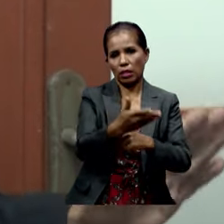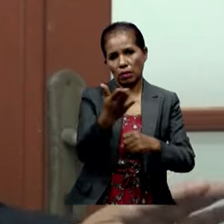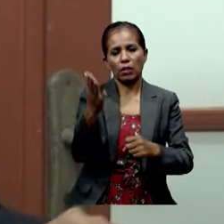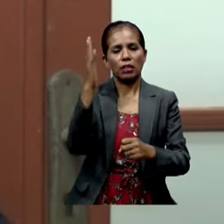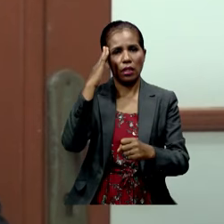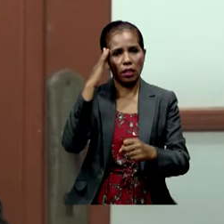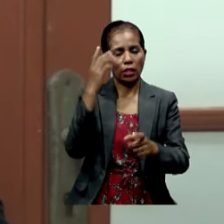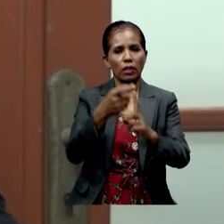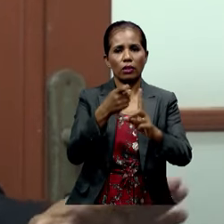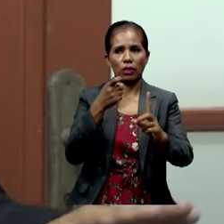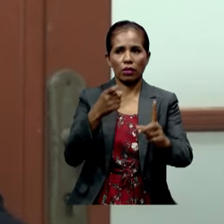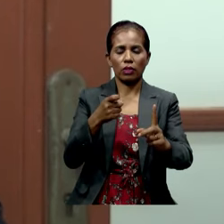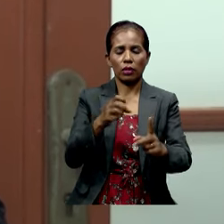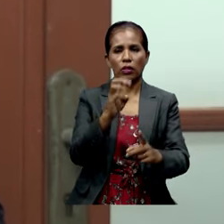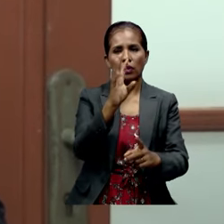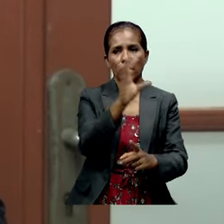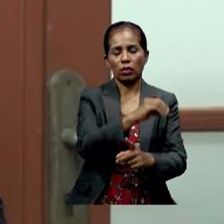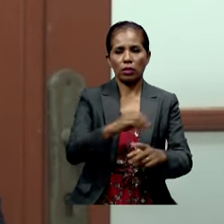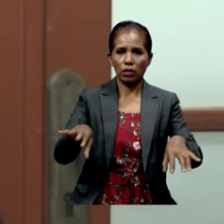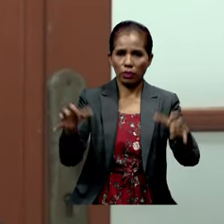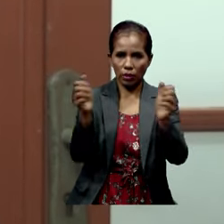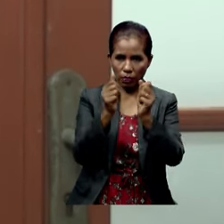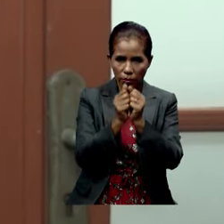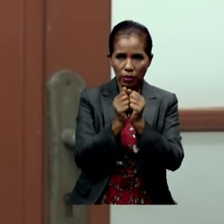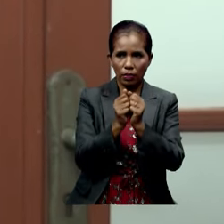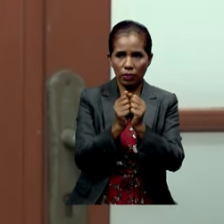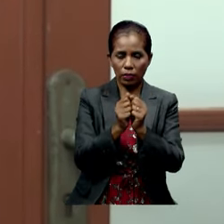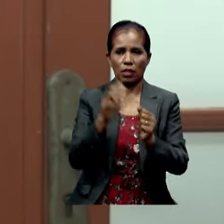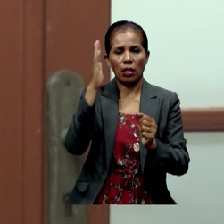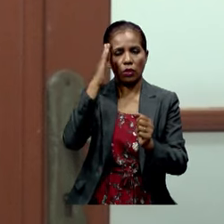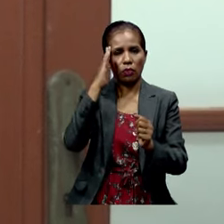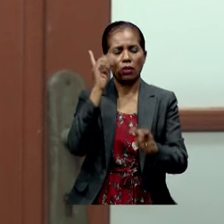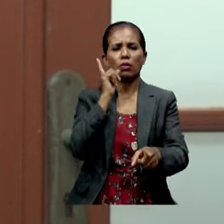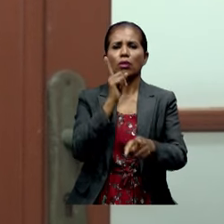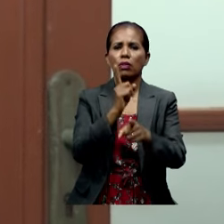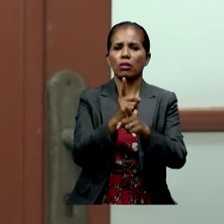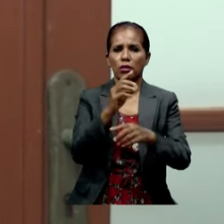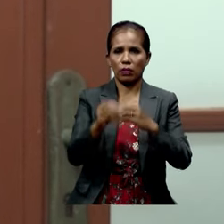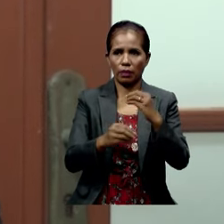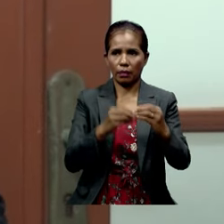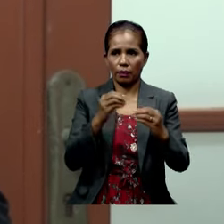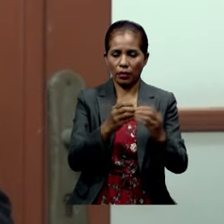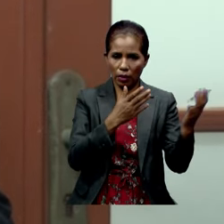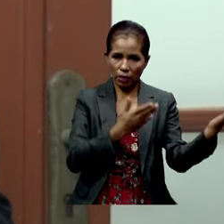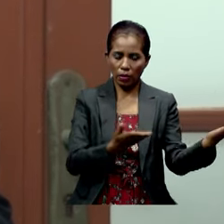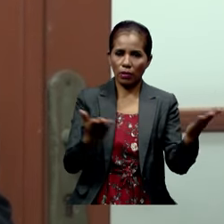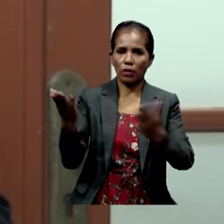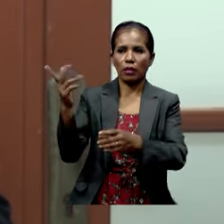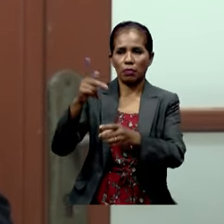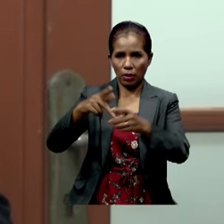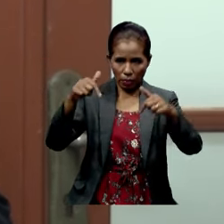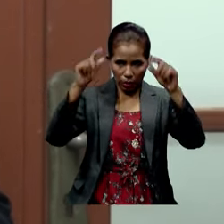husi parte Bucet hozo invento sira nia hanoin lolos kona ba dada kadora smaya Timor